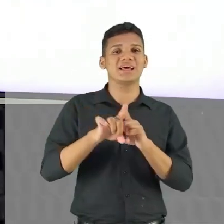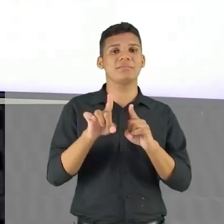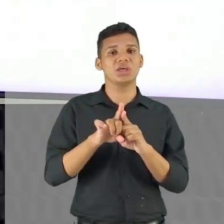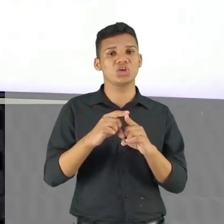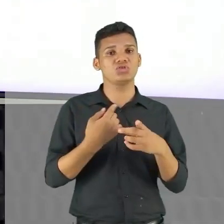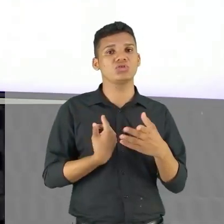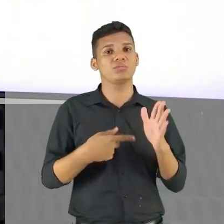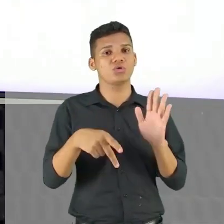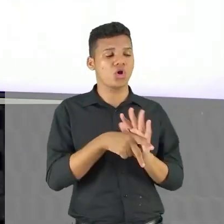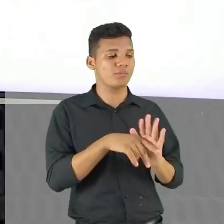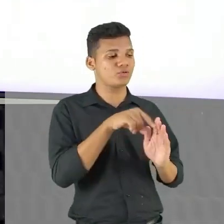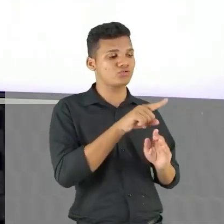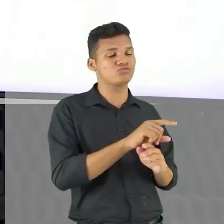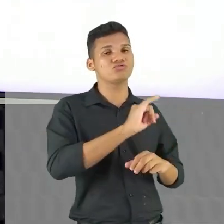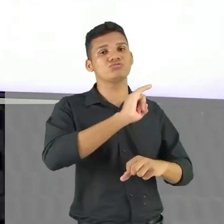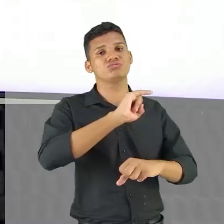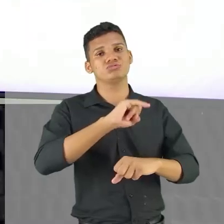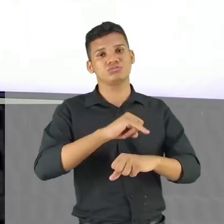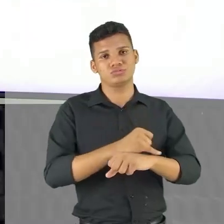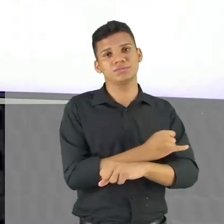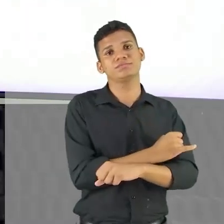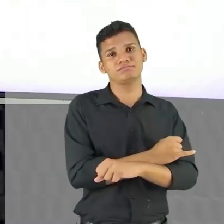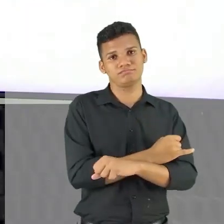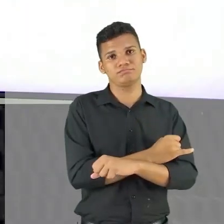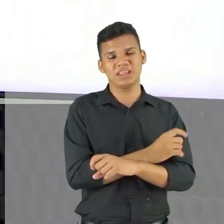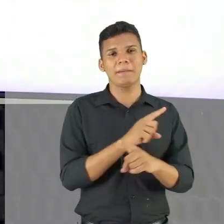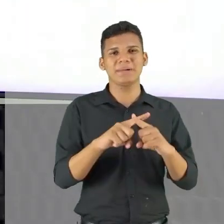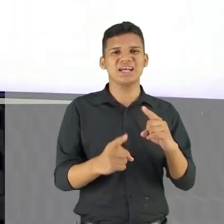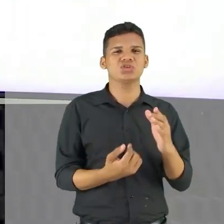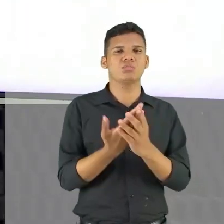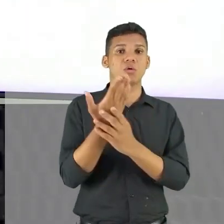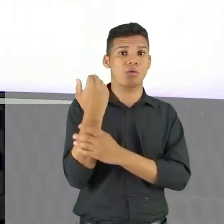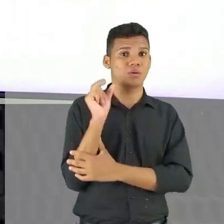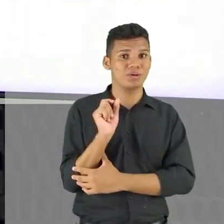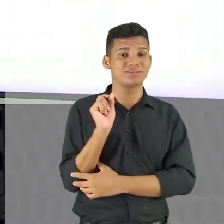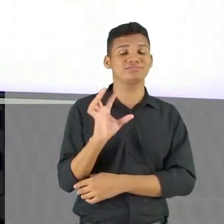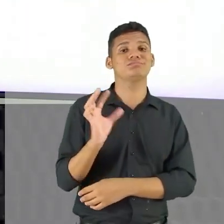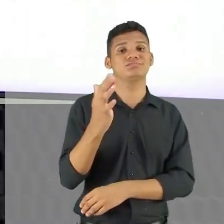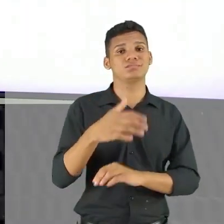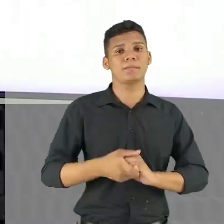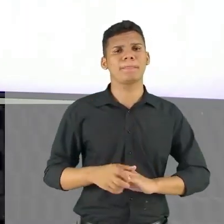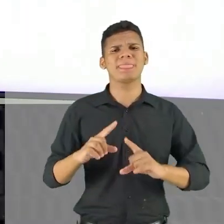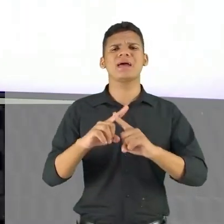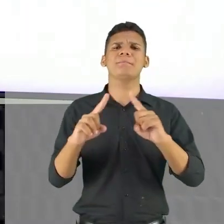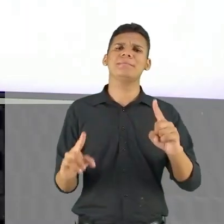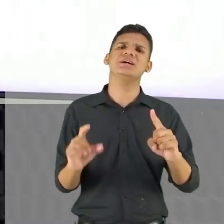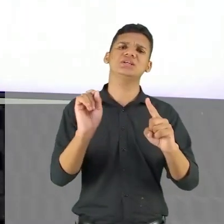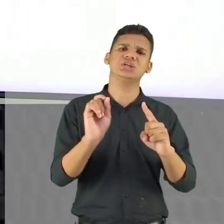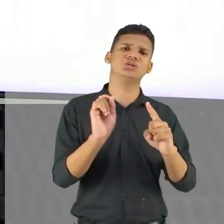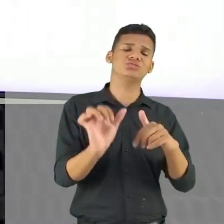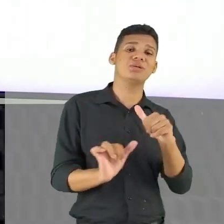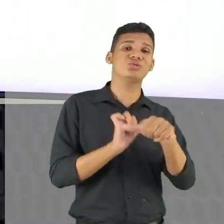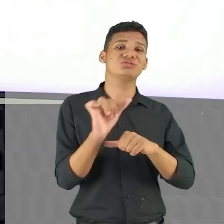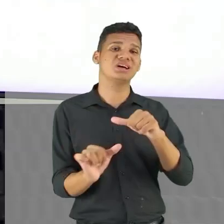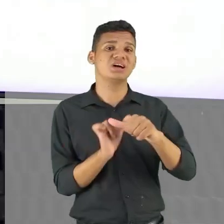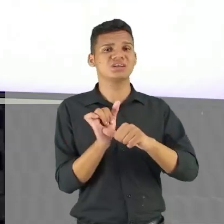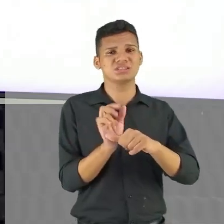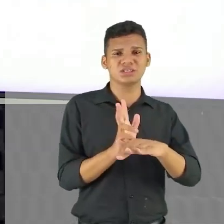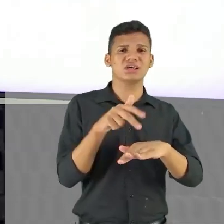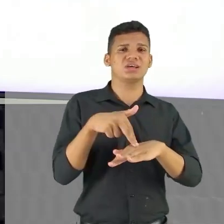de Israel surgia, que era uma reivindicação antiga, inclusive. Só que na reivindicação e